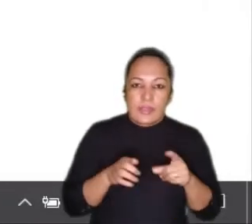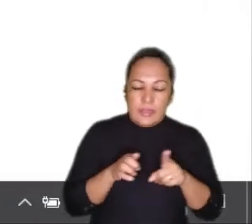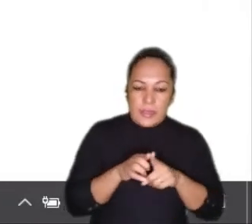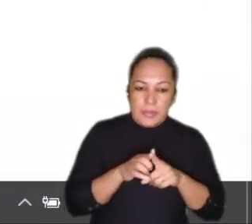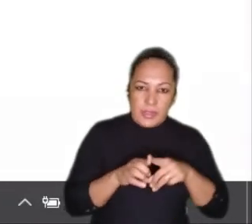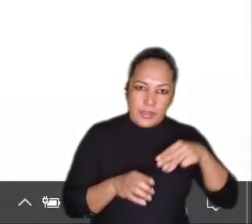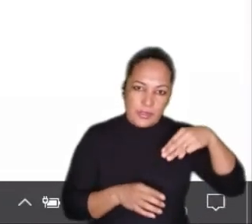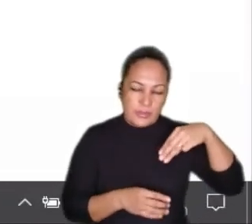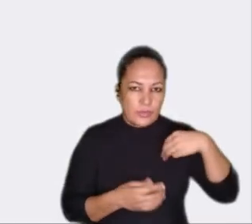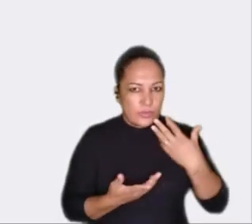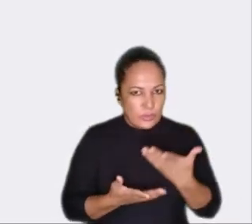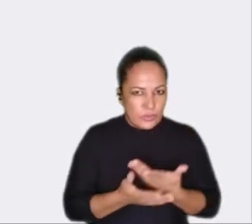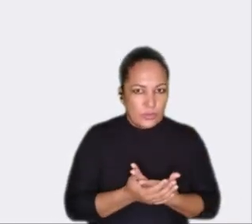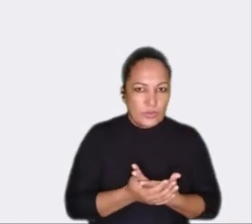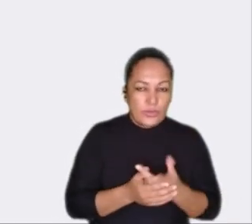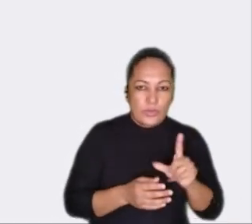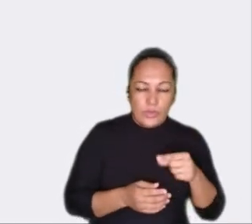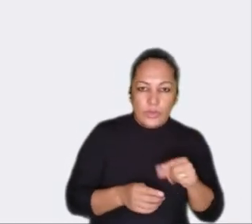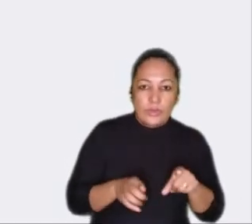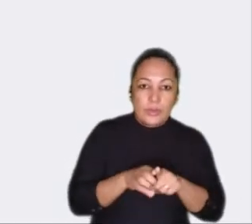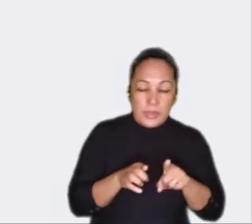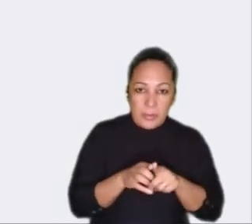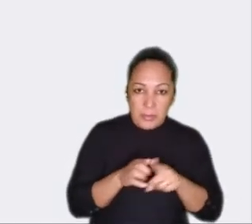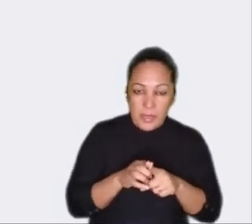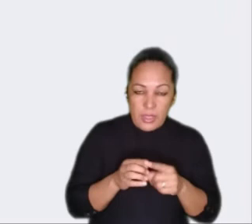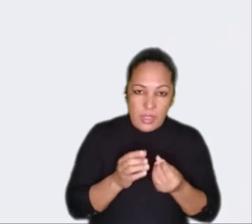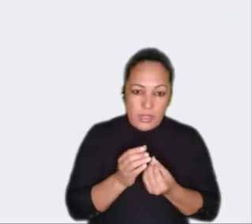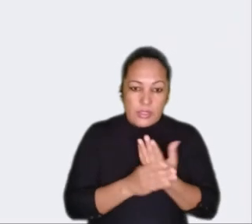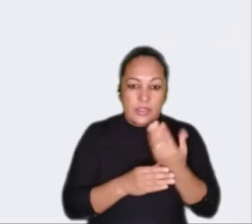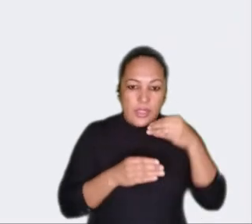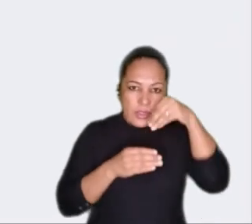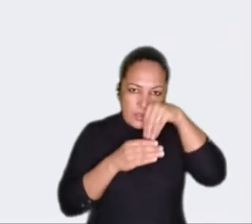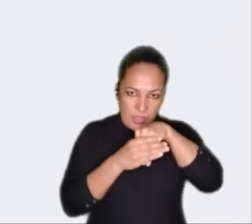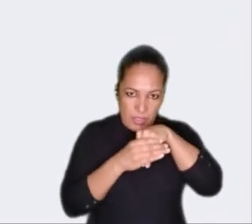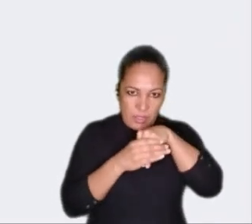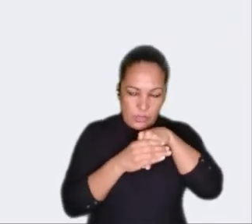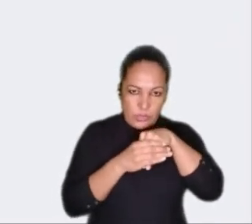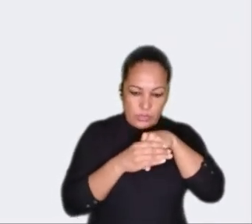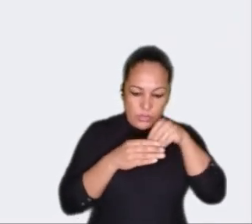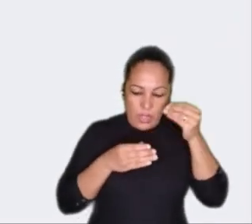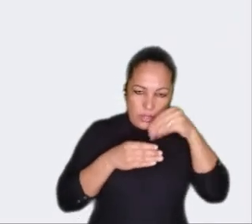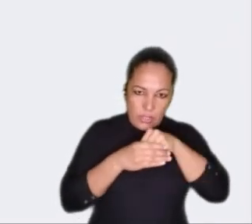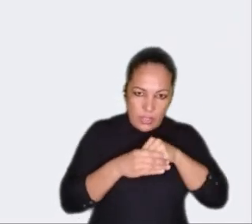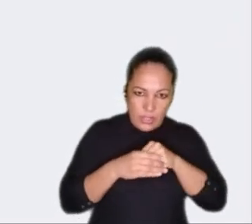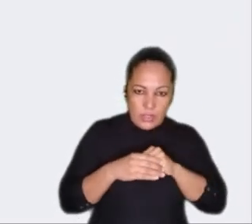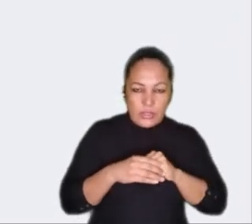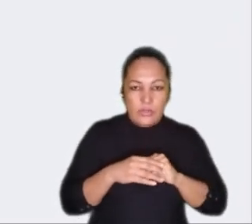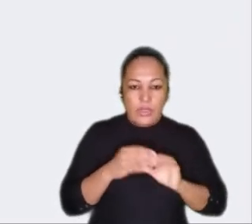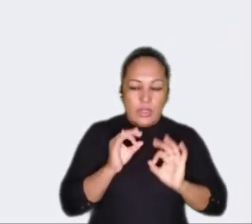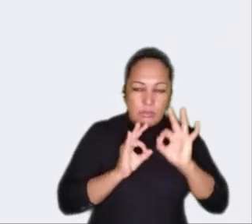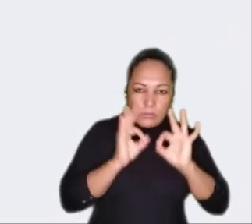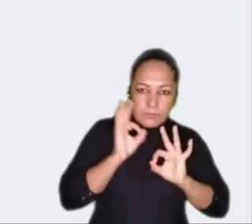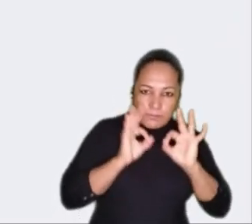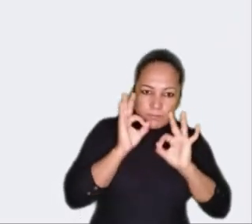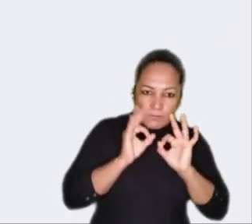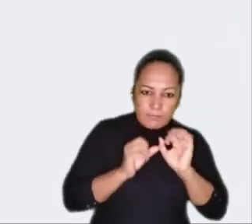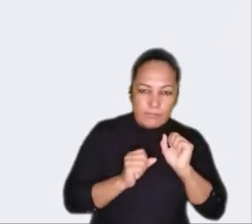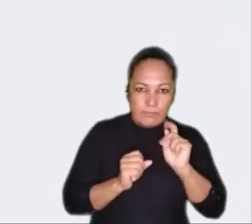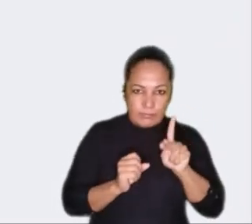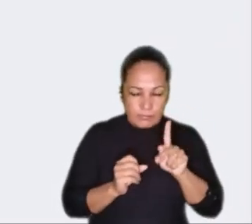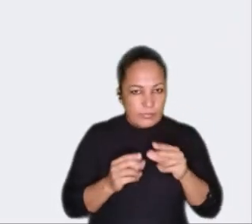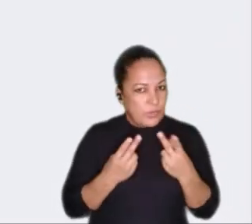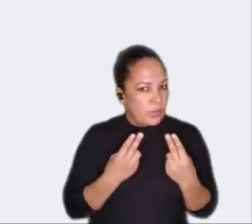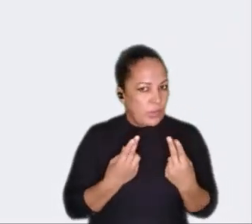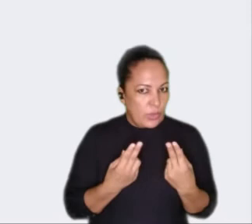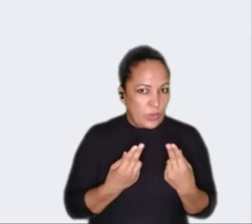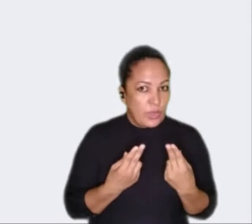parte. No MySQL, no PostgreSQL, ele cria aqui dentro, ó, são esses servidores aqui. Esse servidor é aquele acesso,